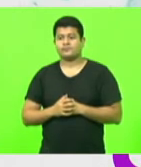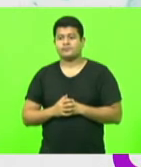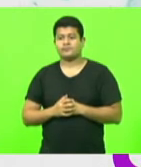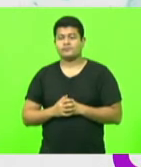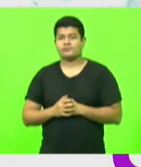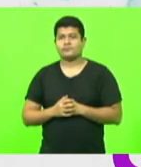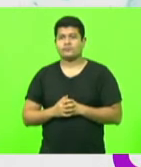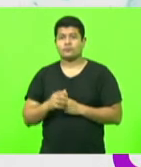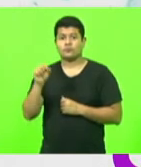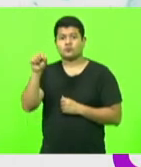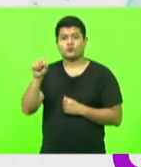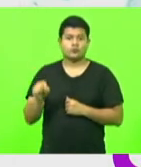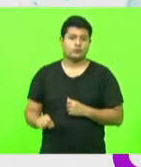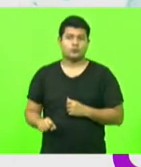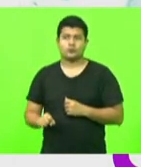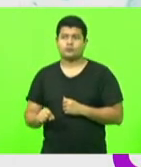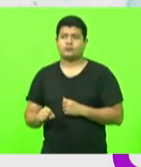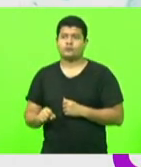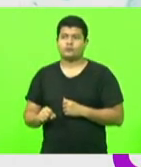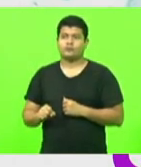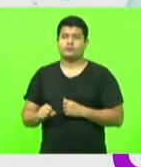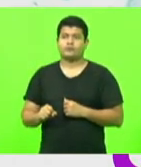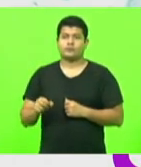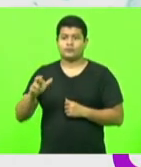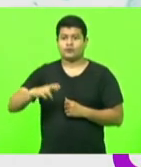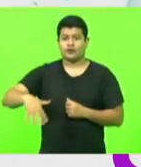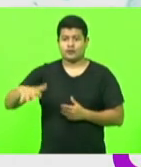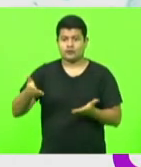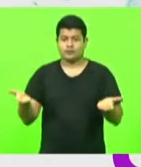E, finalmente, a região sul,